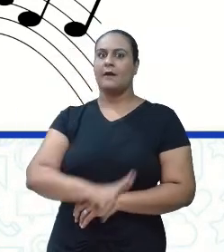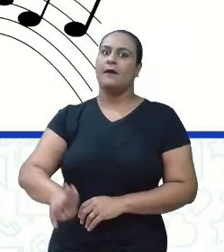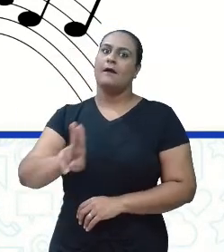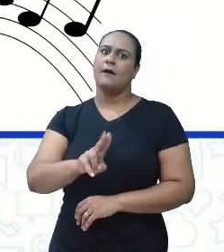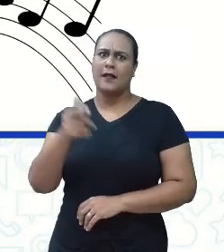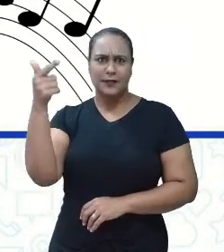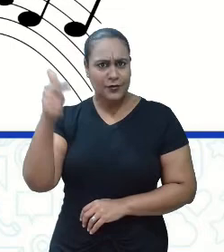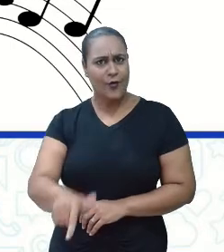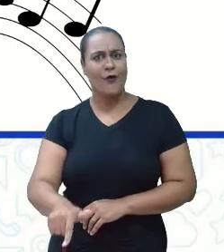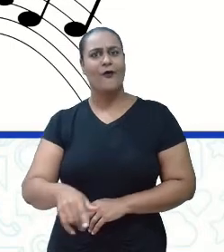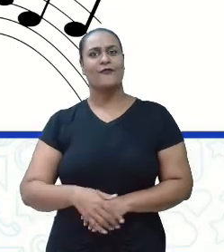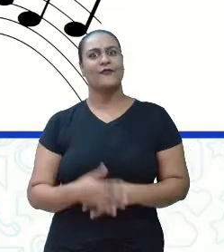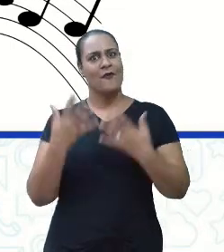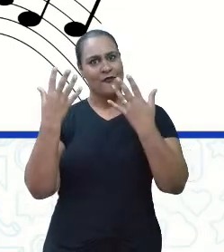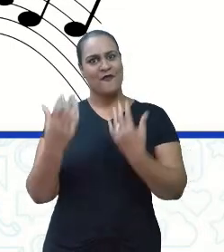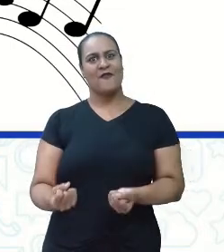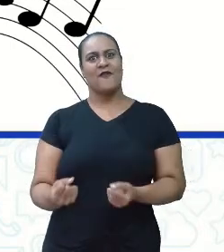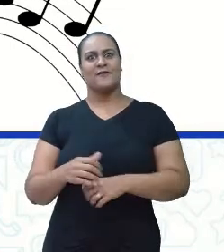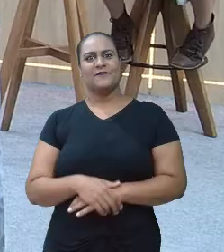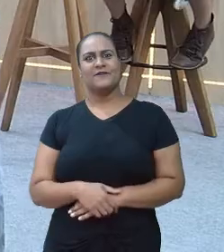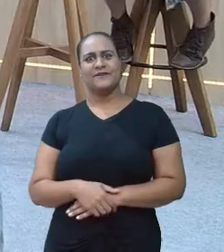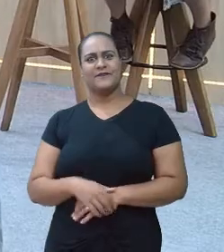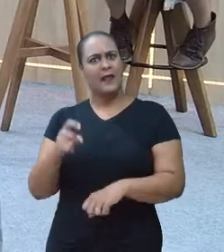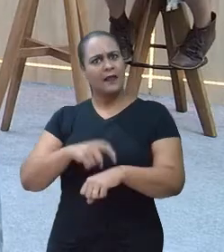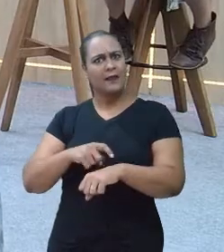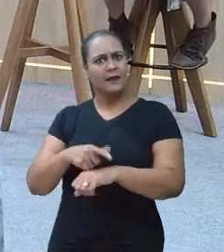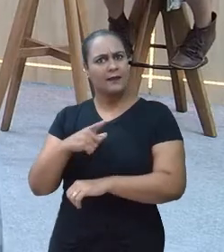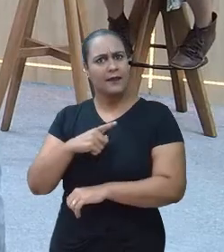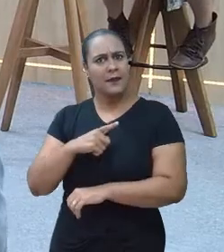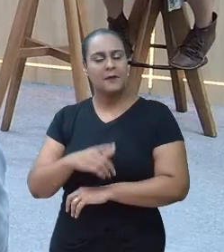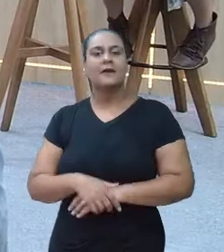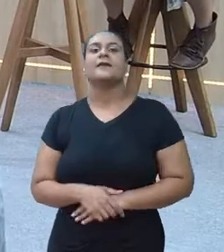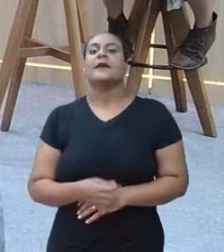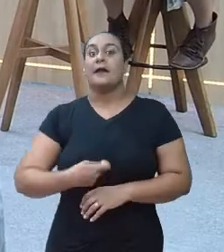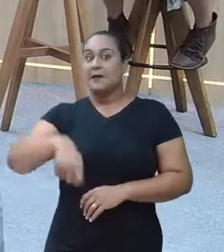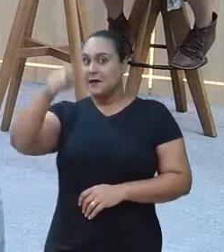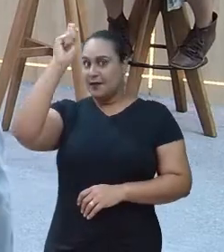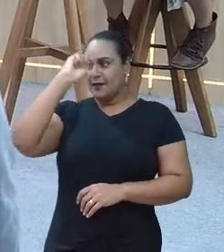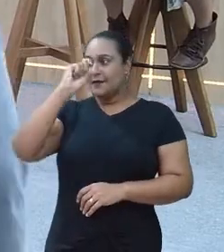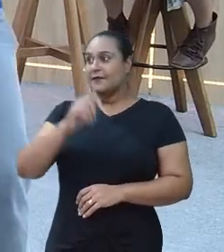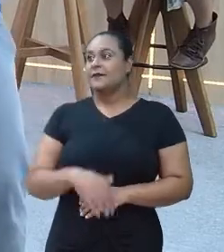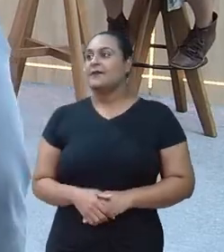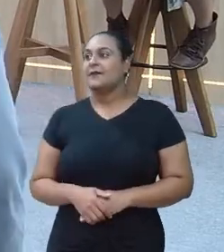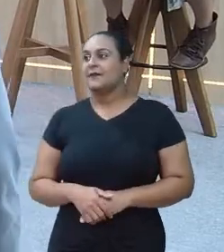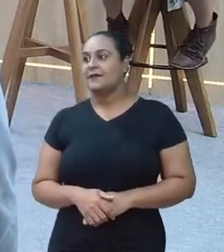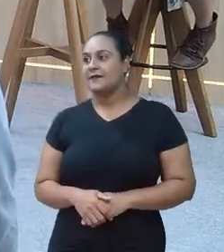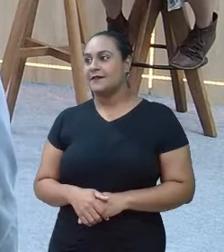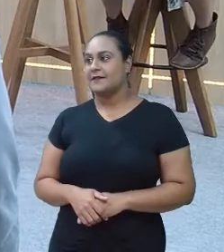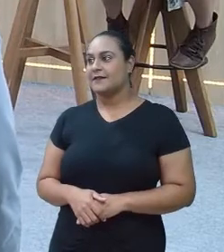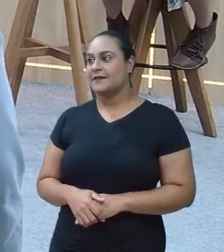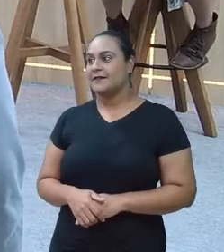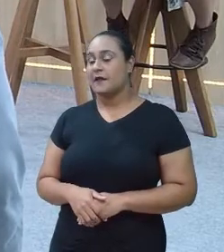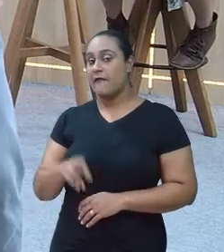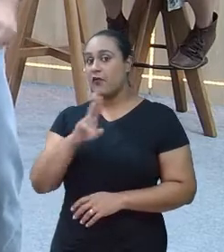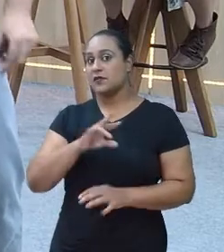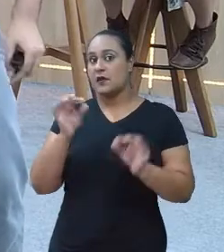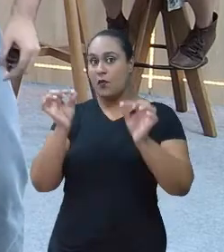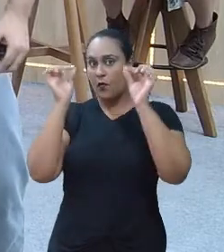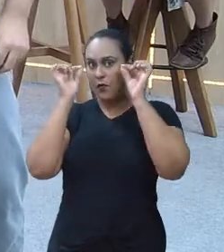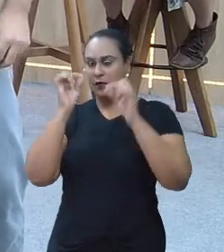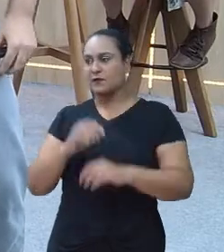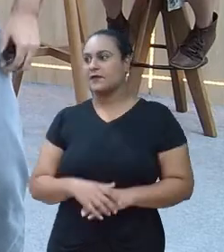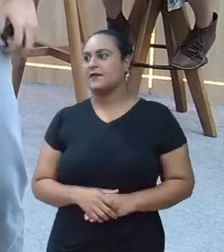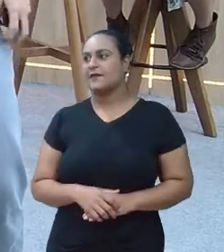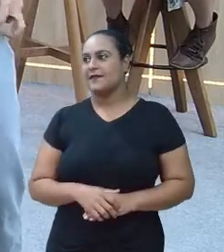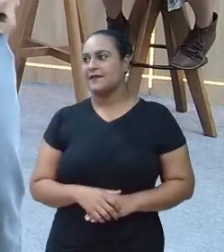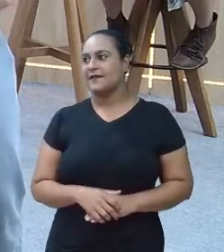Deus. Ai, meu Deus. Temos tempo, temos? Ai, agora tô com o boné, gente. Ai, meu Deus. Ui.